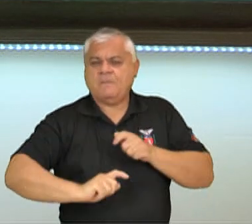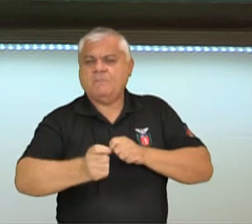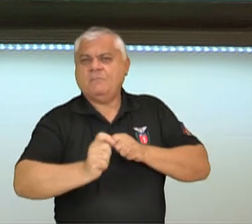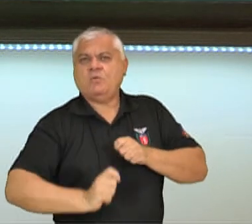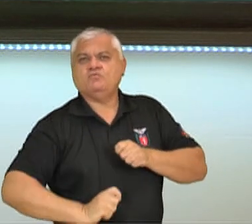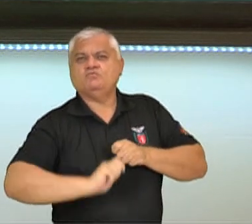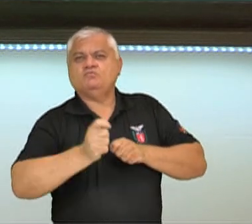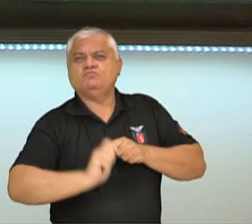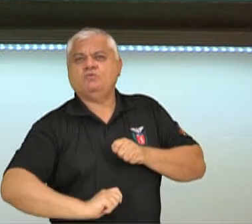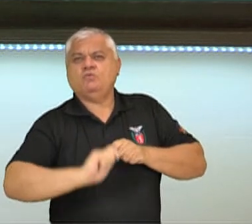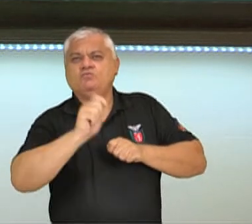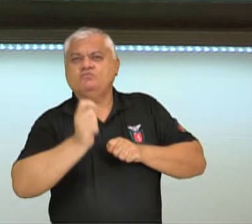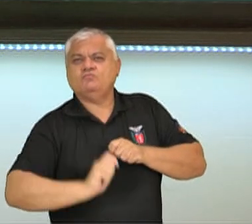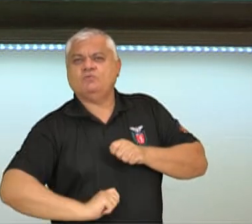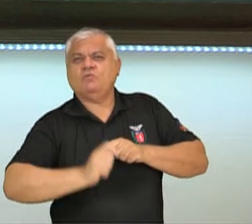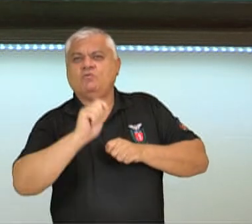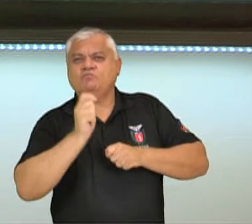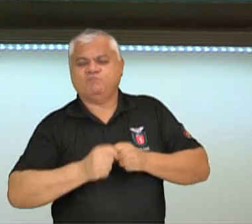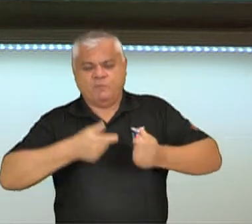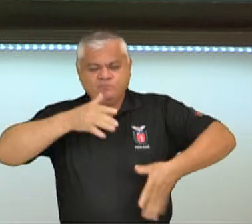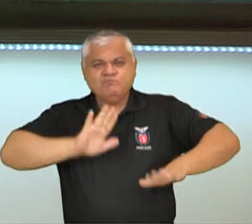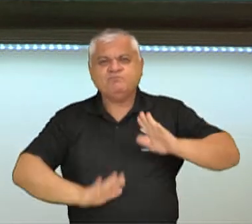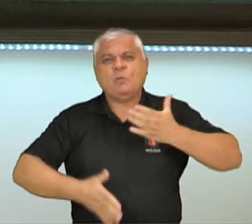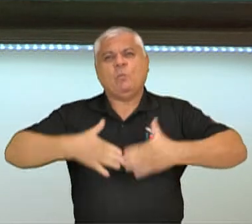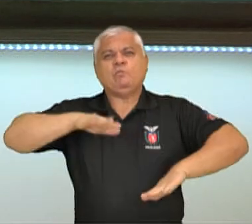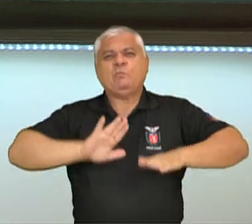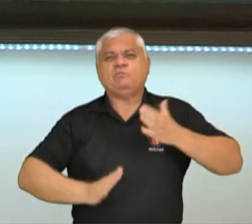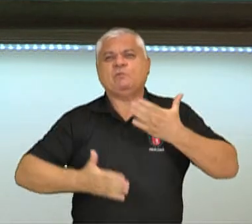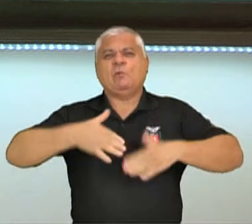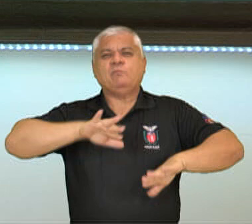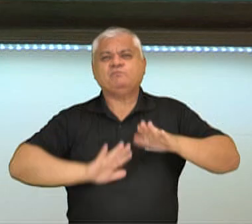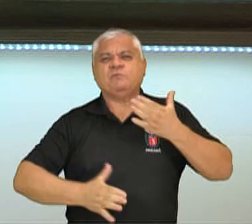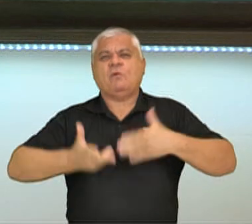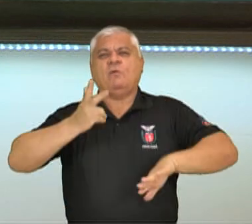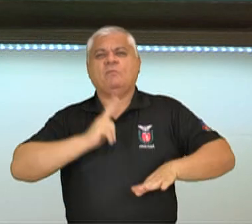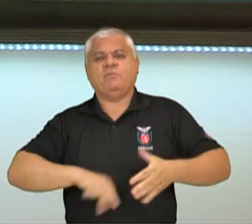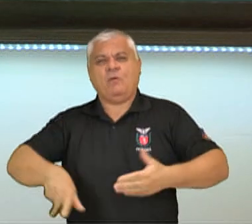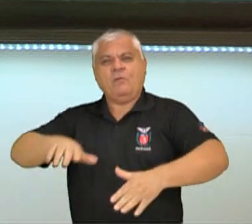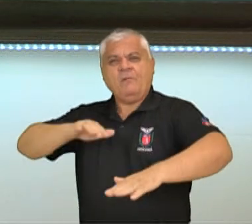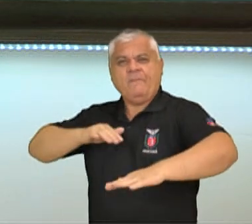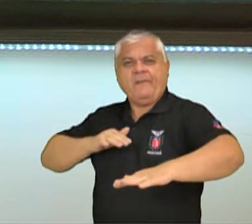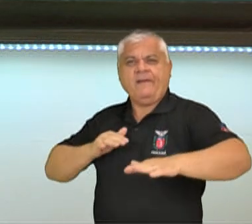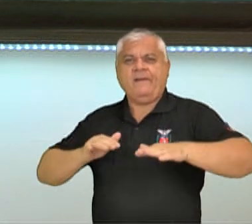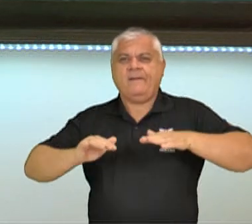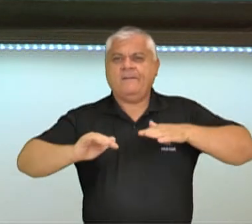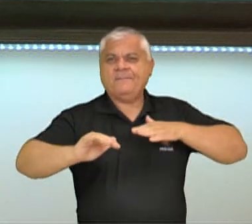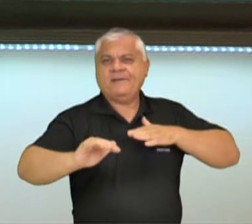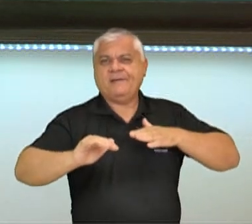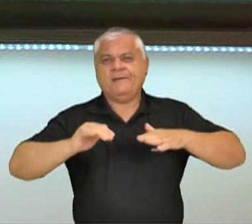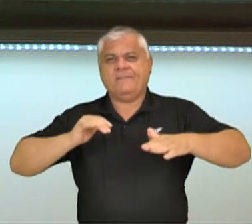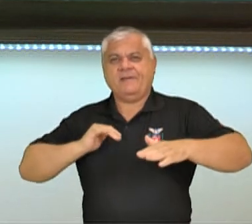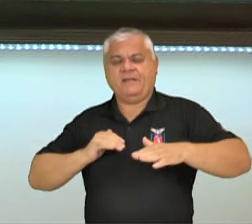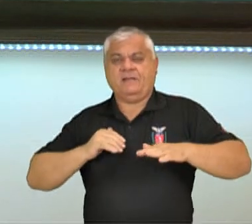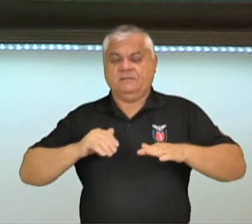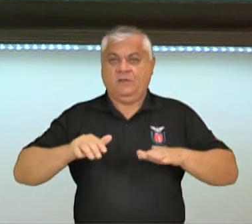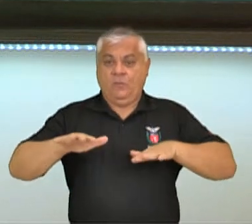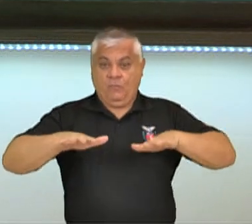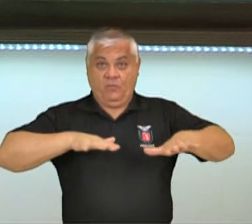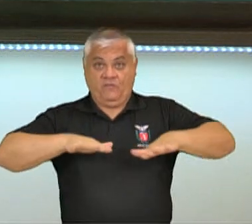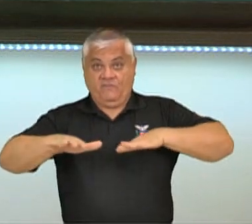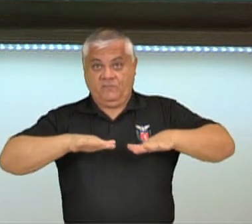ela acompanha as batidas da música, e isso, né, a ginga mais a música é que dá todo